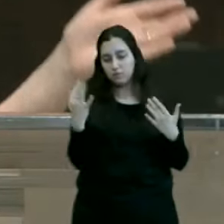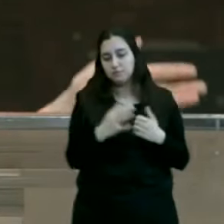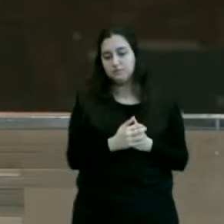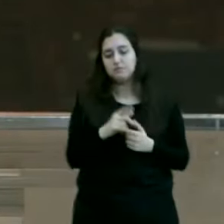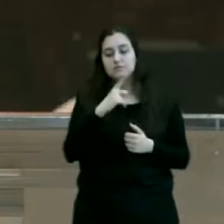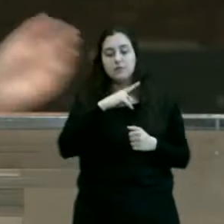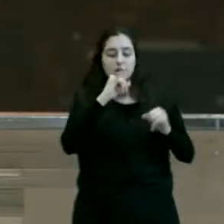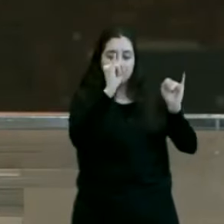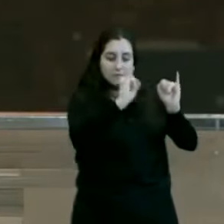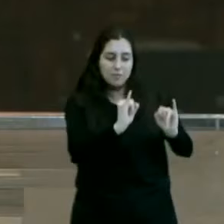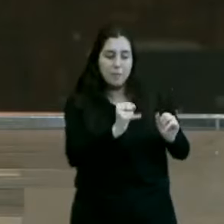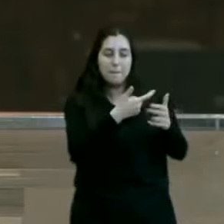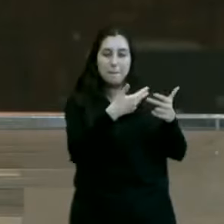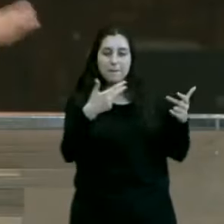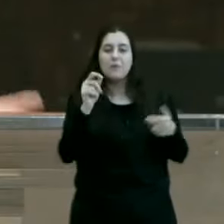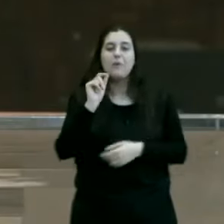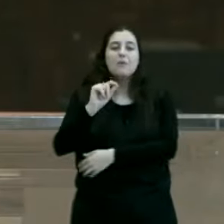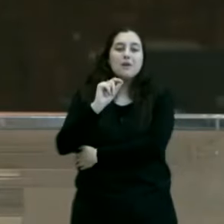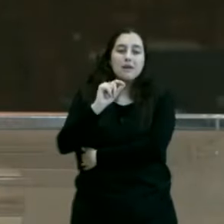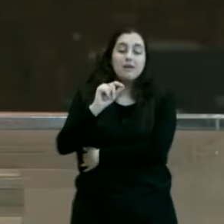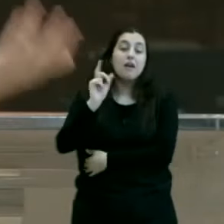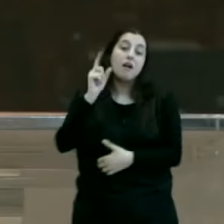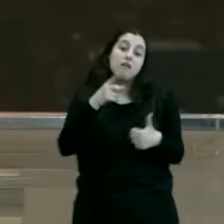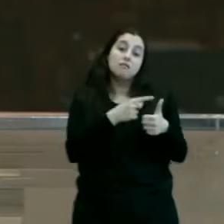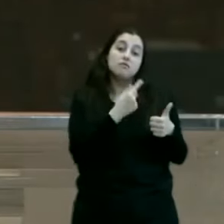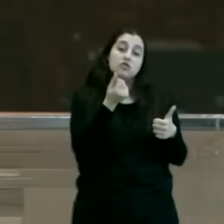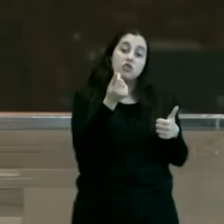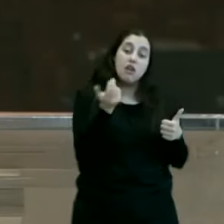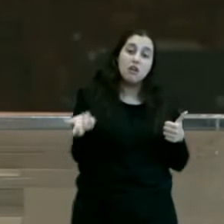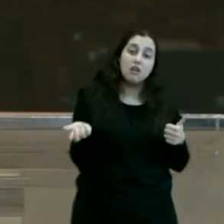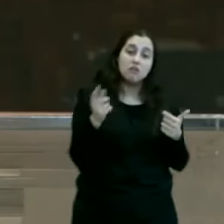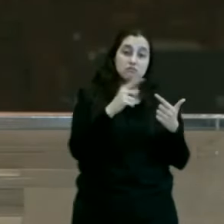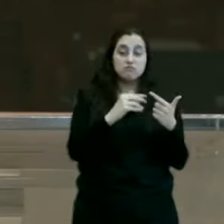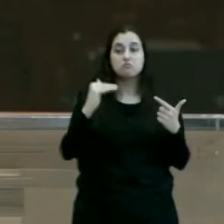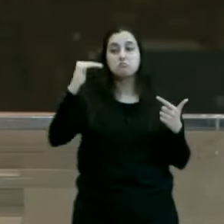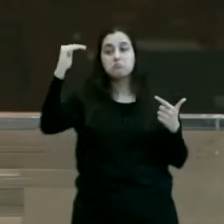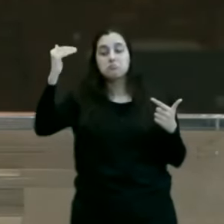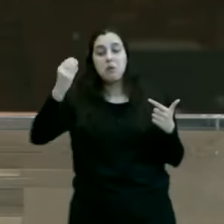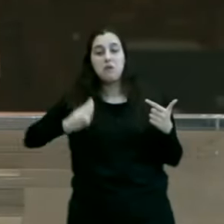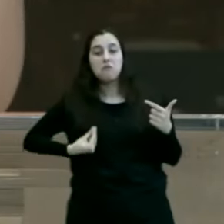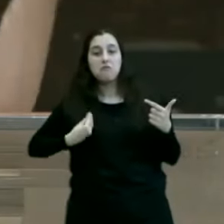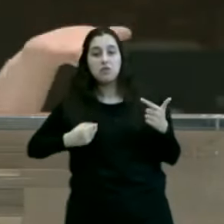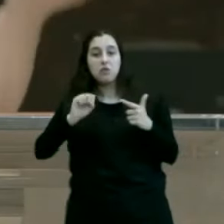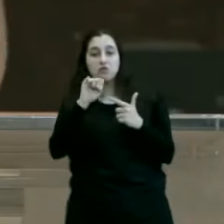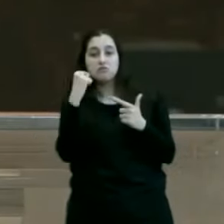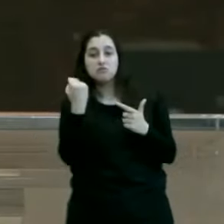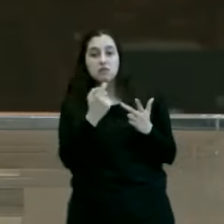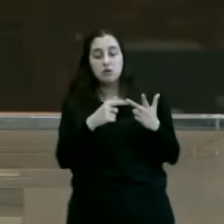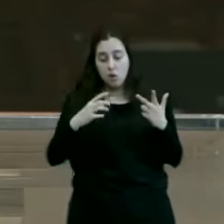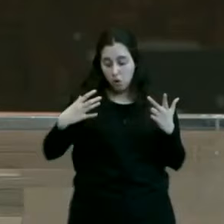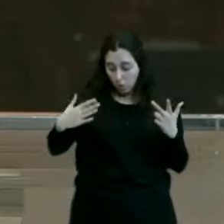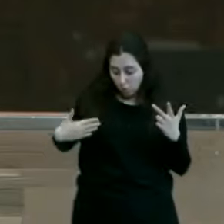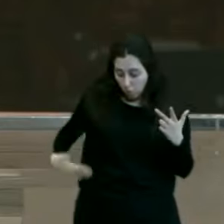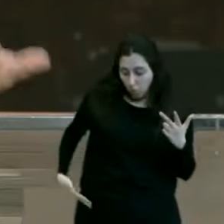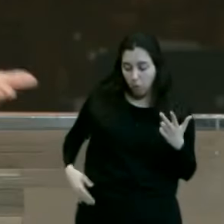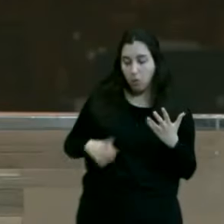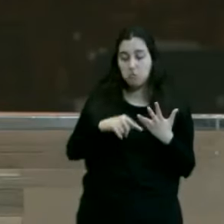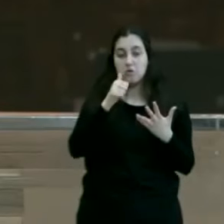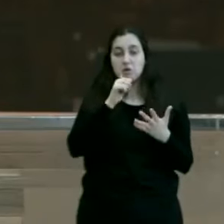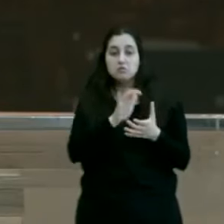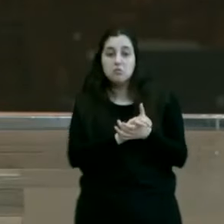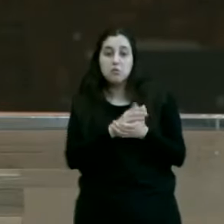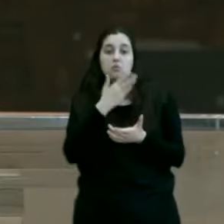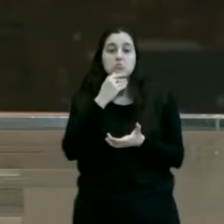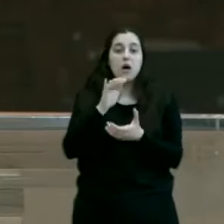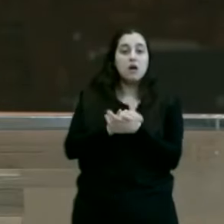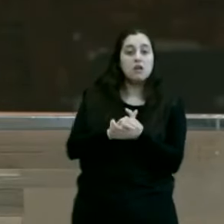a quem nós prestamos culto. Pode ser o dinheiro, a posição social, o físico, a esposa, o marido, a carreira,